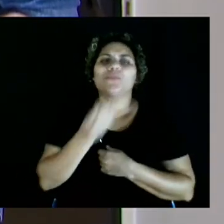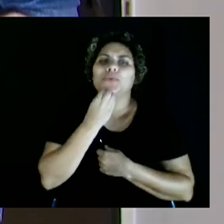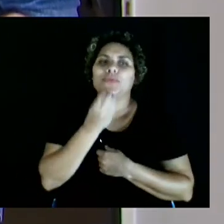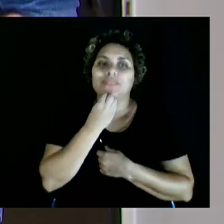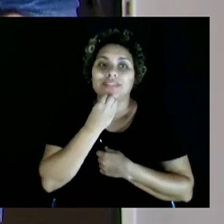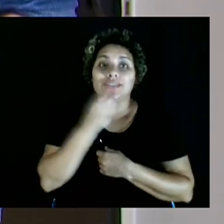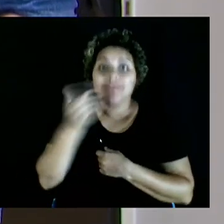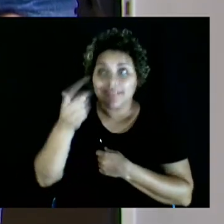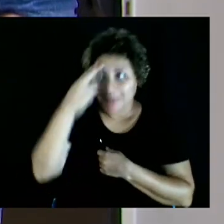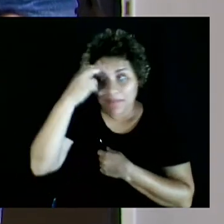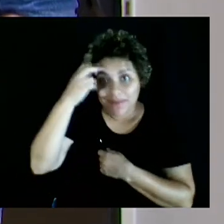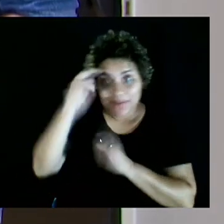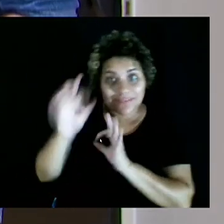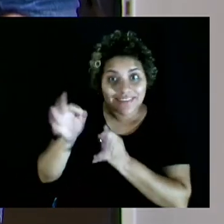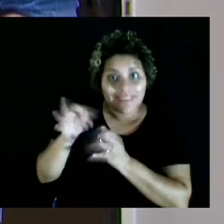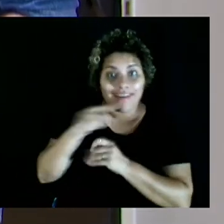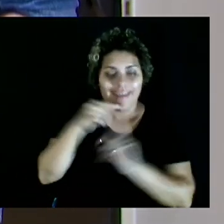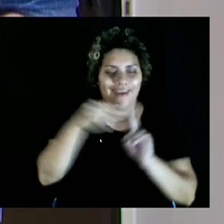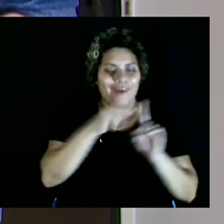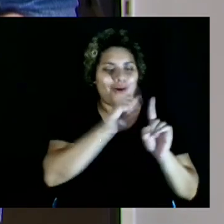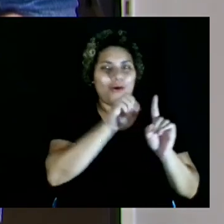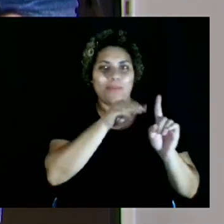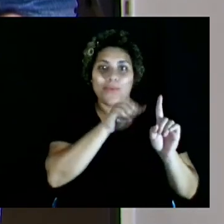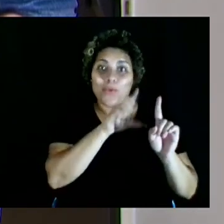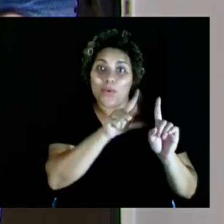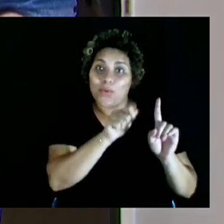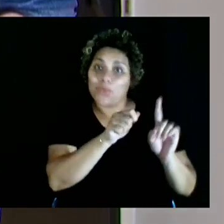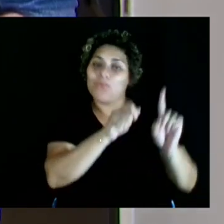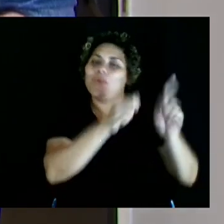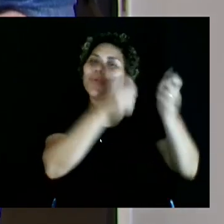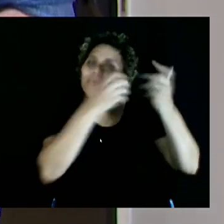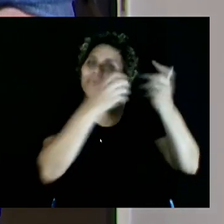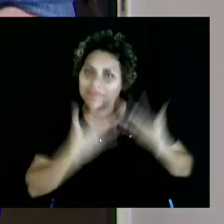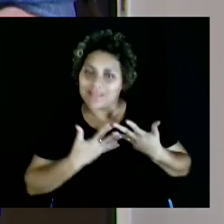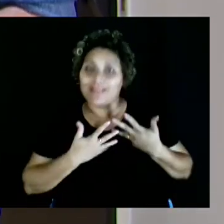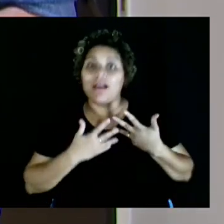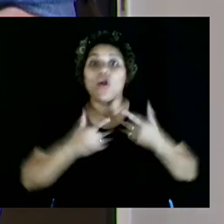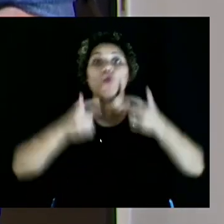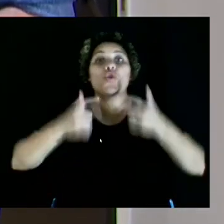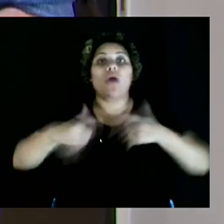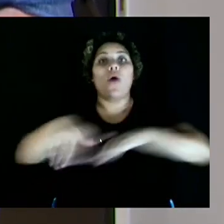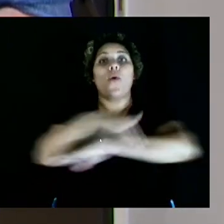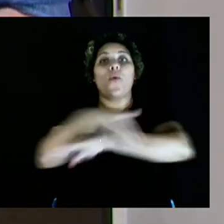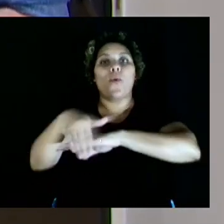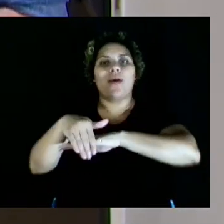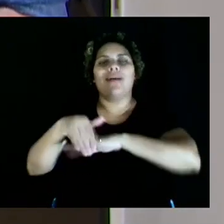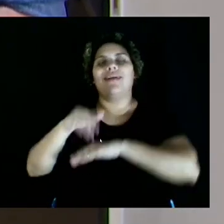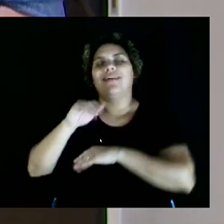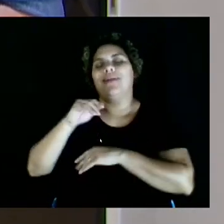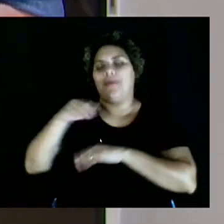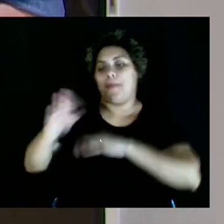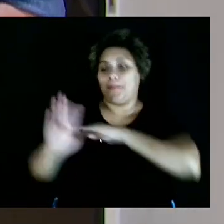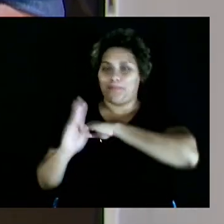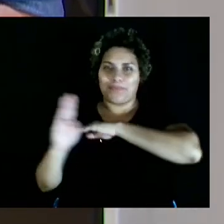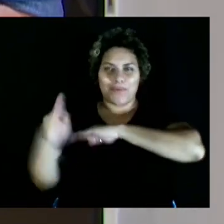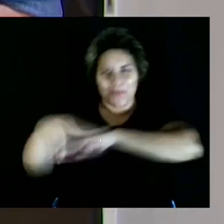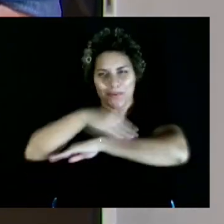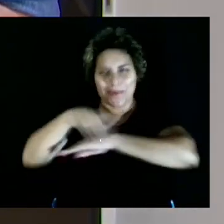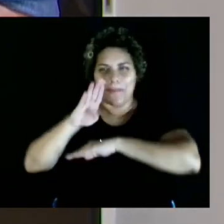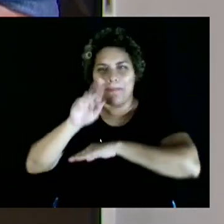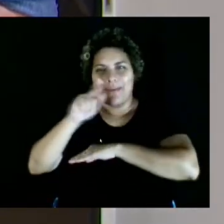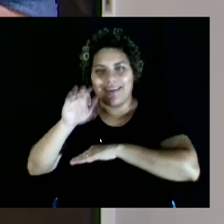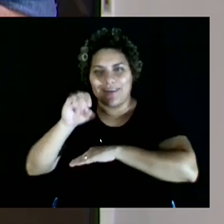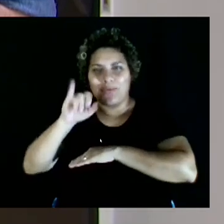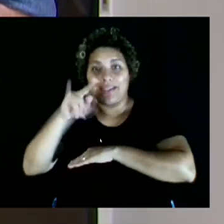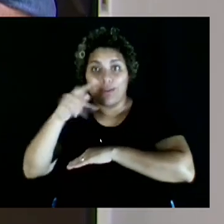não é Avenida Barão de Itapura 2294. Portanto, aí uma grande oportunidade para os jovens